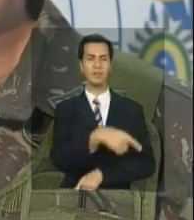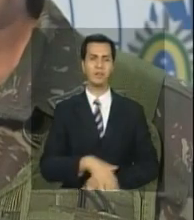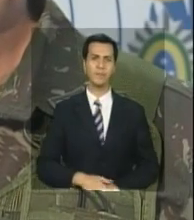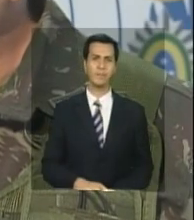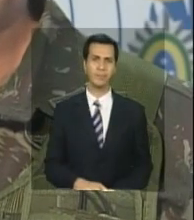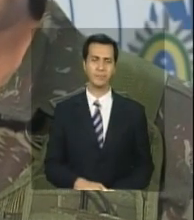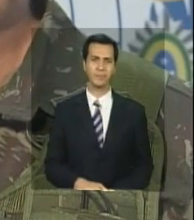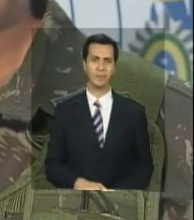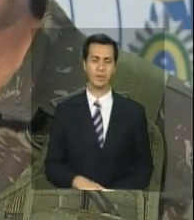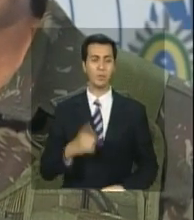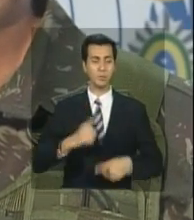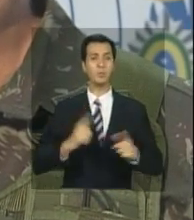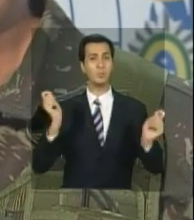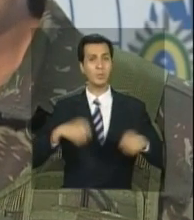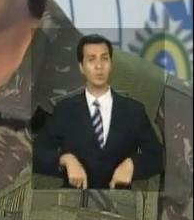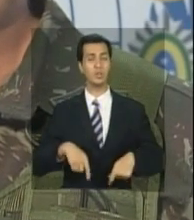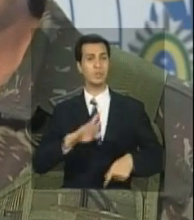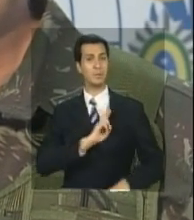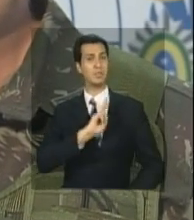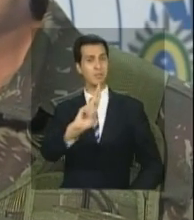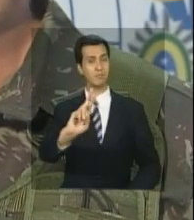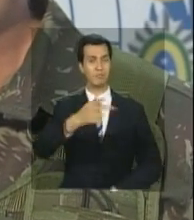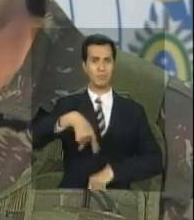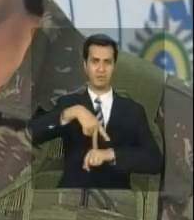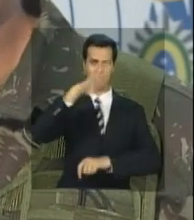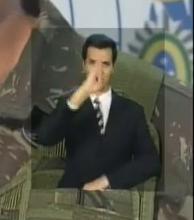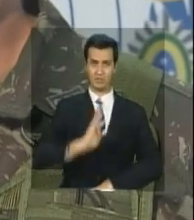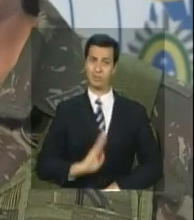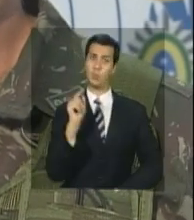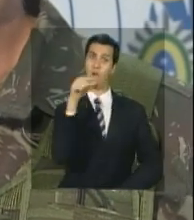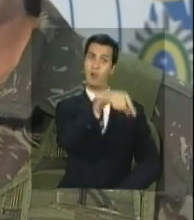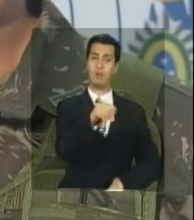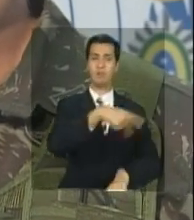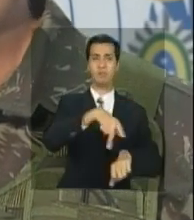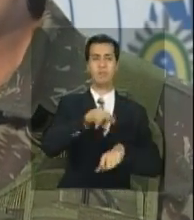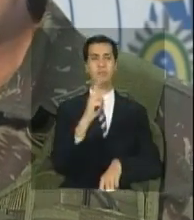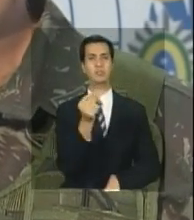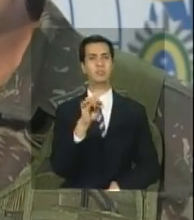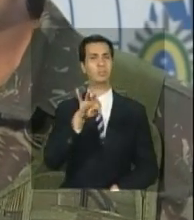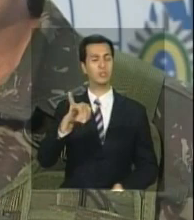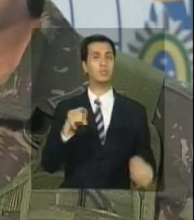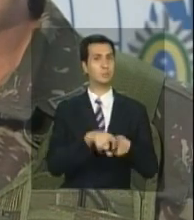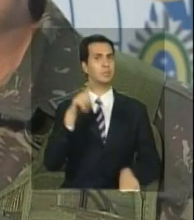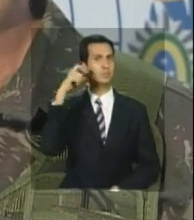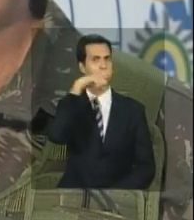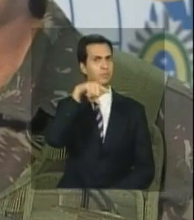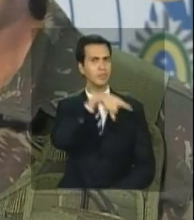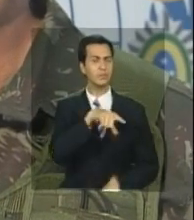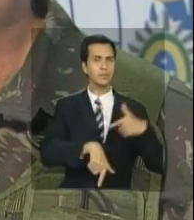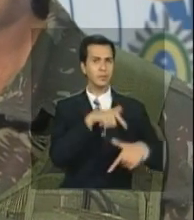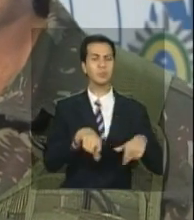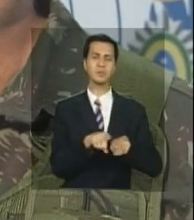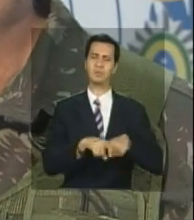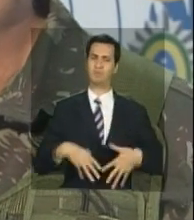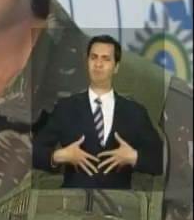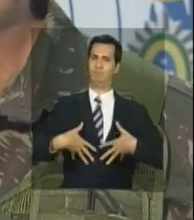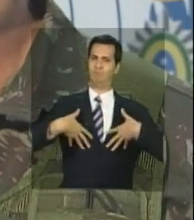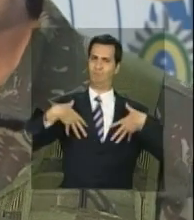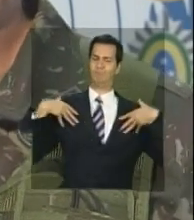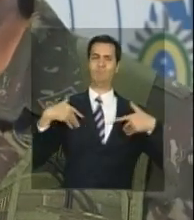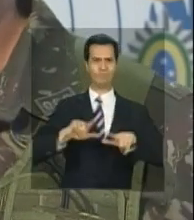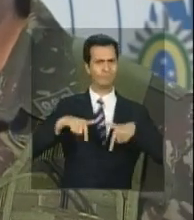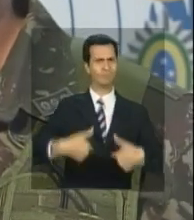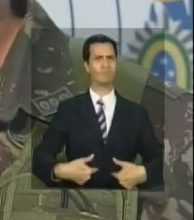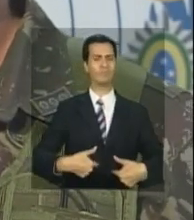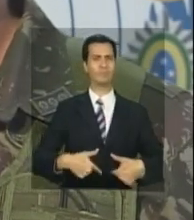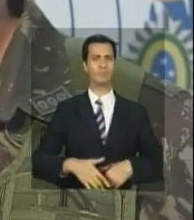estar representando o país numa missão dessa importância e dessa complexidade é um desafio, ao mesmo tempo é um orgulho para todos que integram